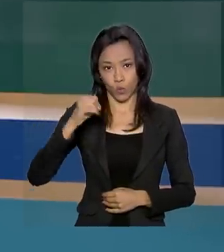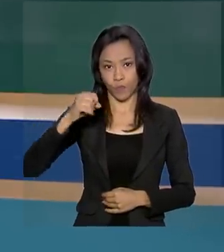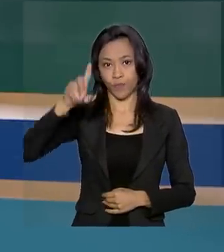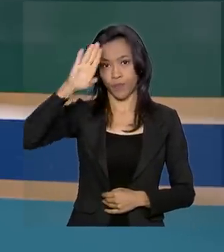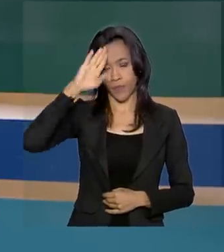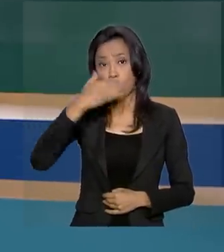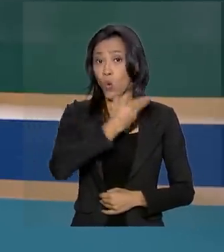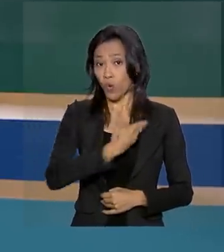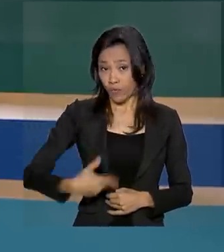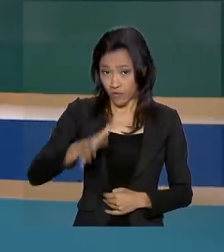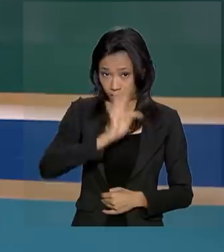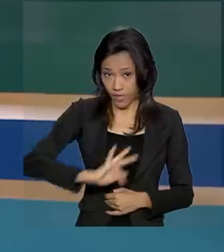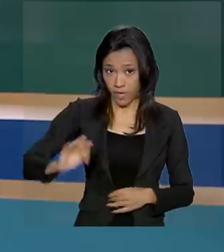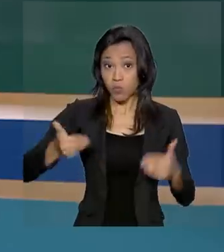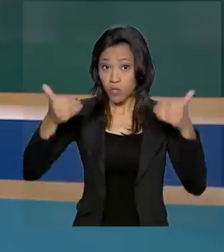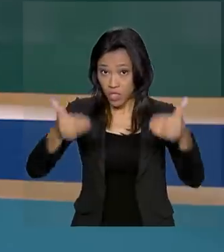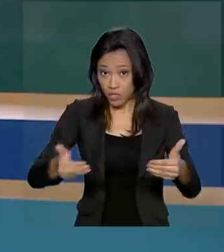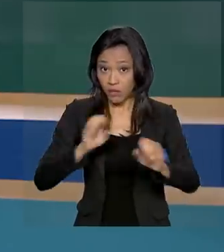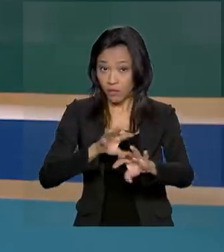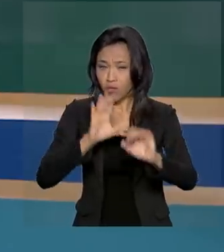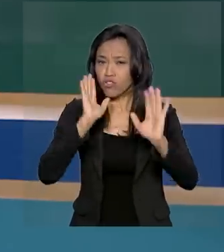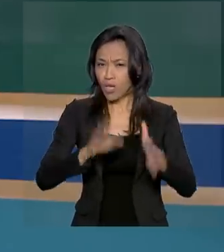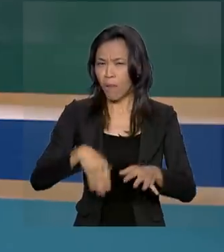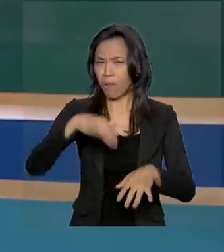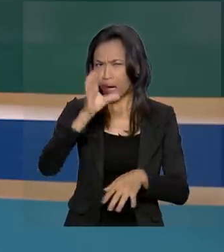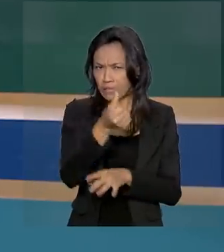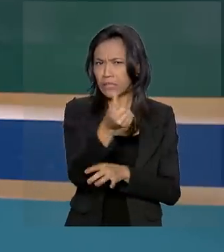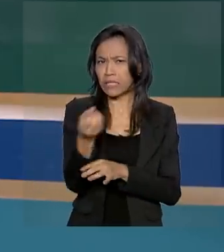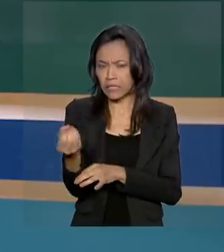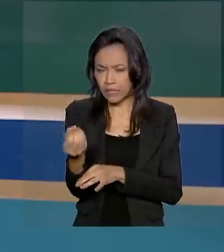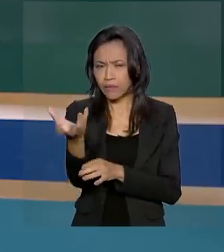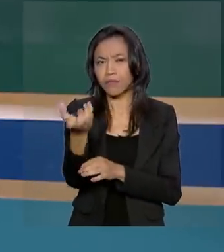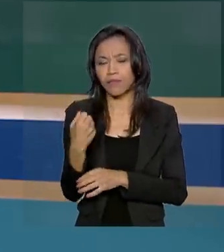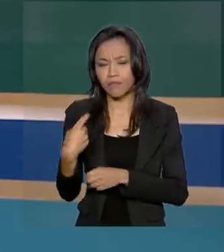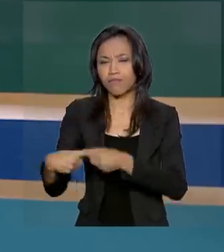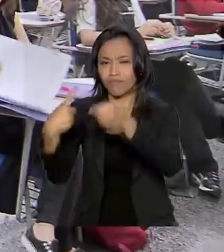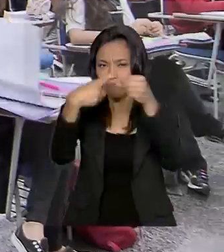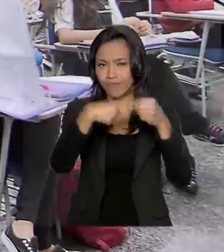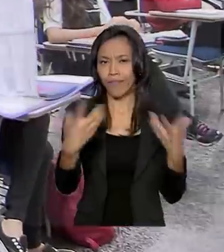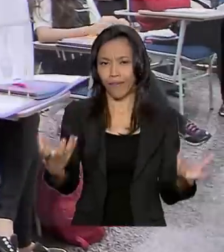mais de 600 municípios já demonstraram interesse no modelo.